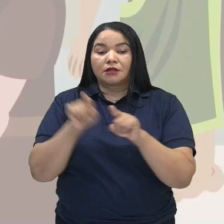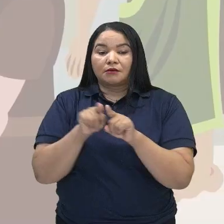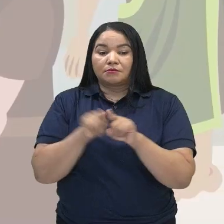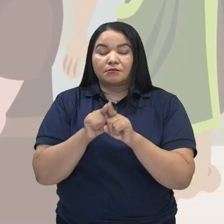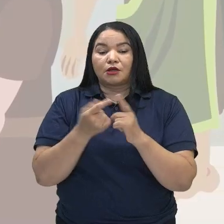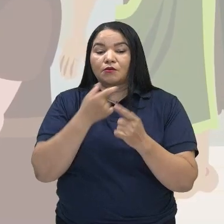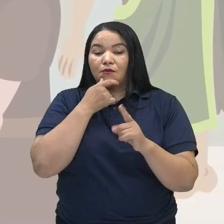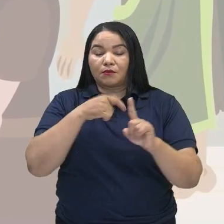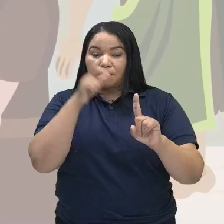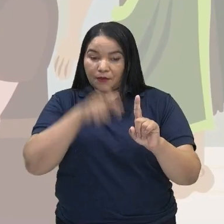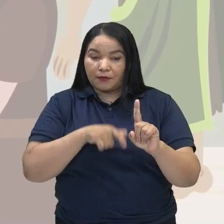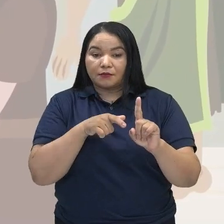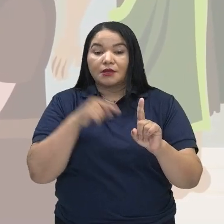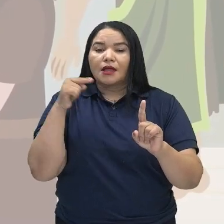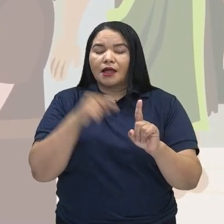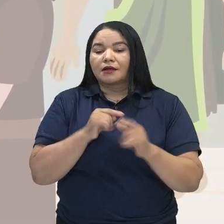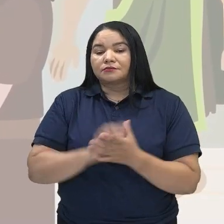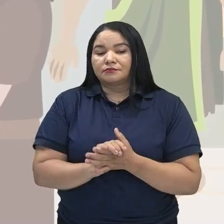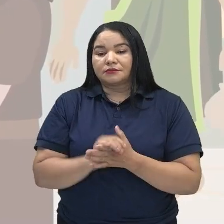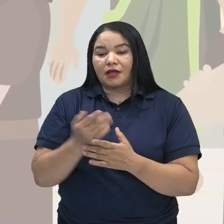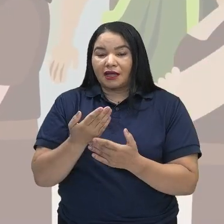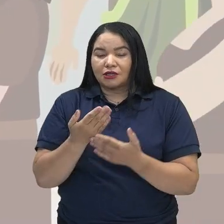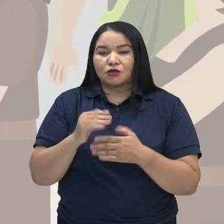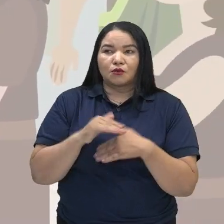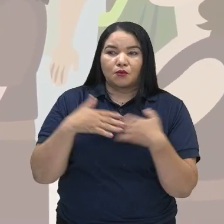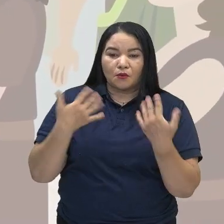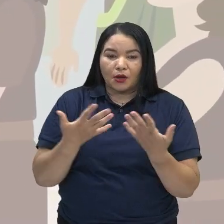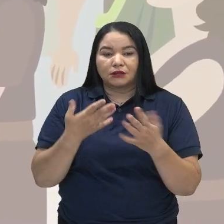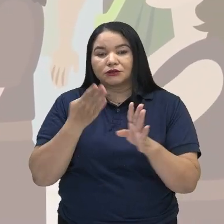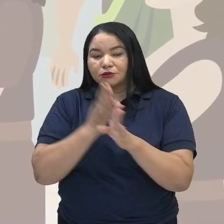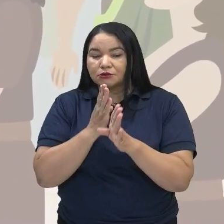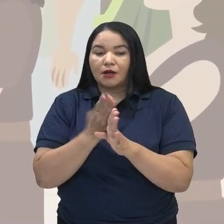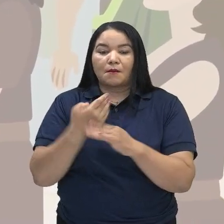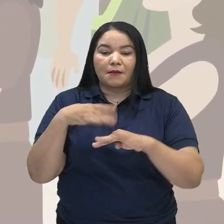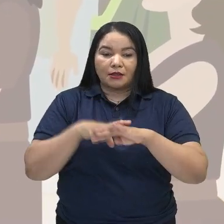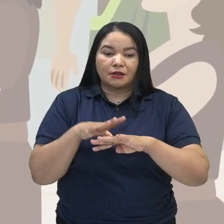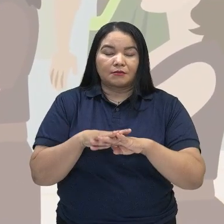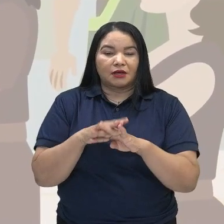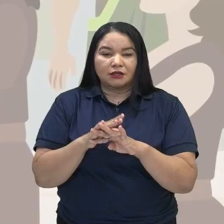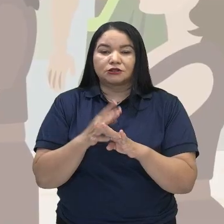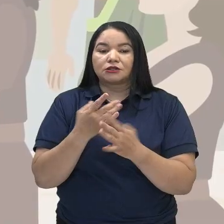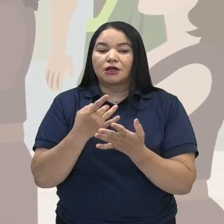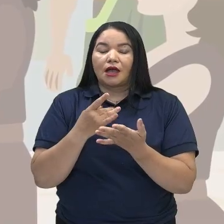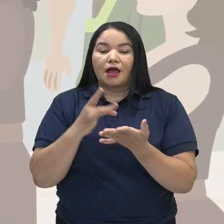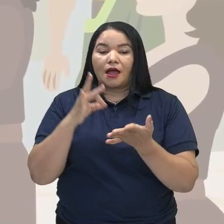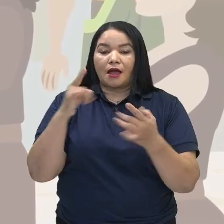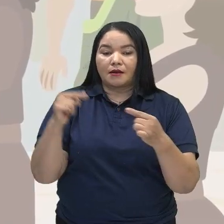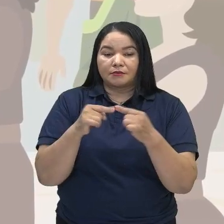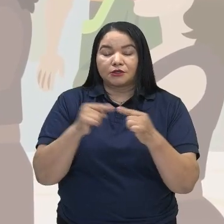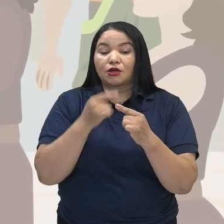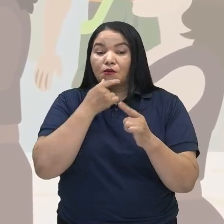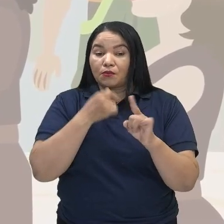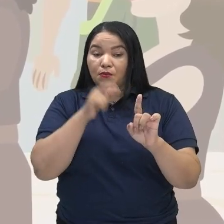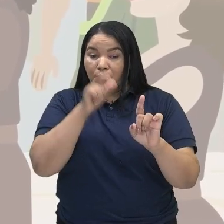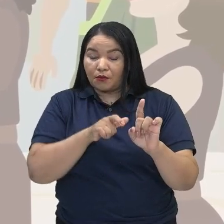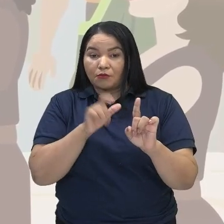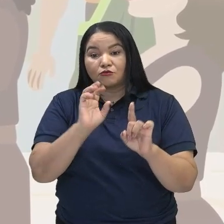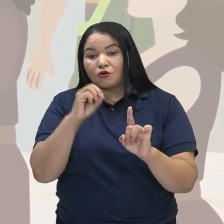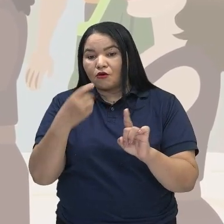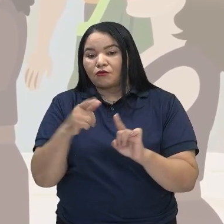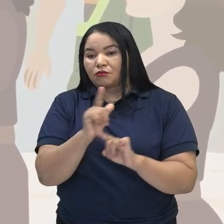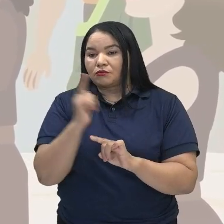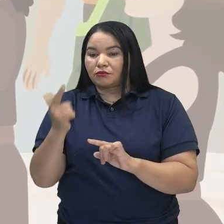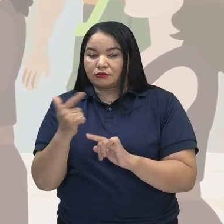ao fundador, é difícil saber ao certo quais descobertas matemáticas se devem ao próprio Pitágoras e quais se